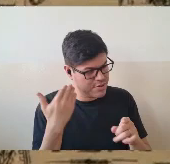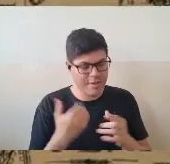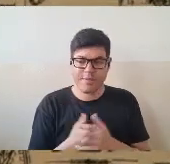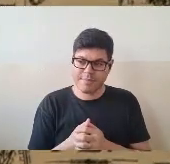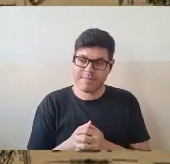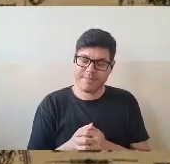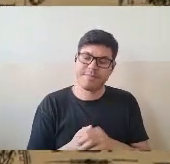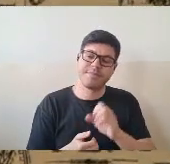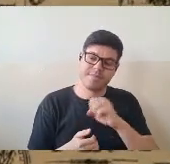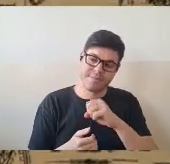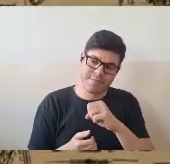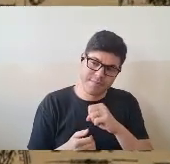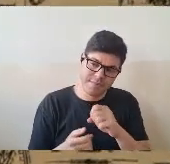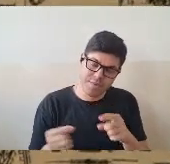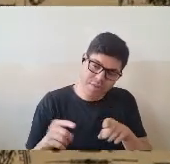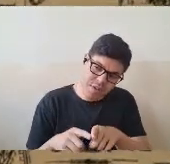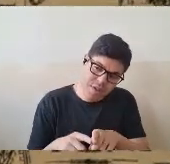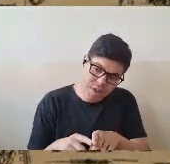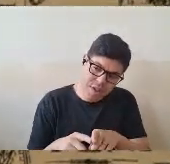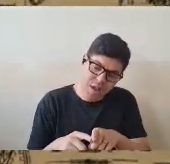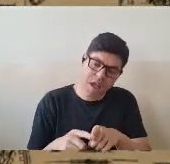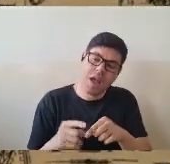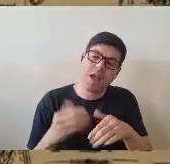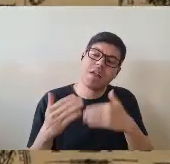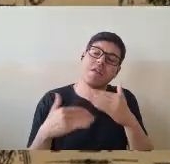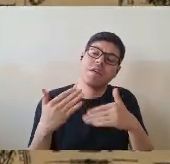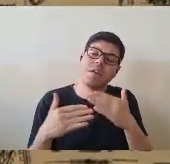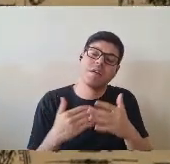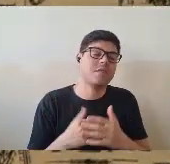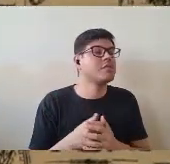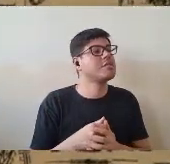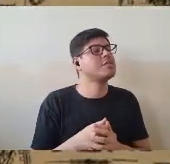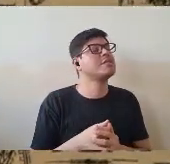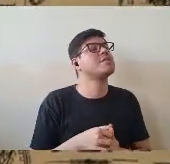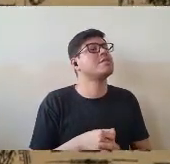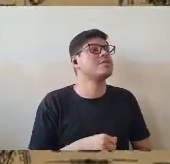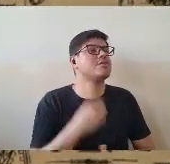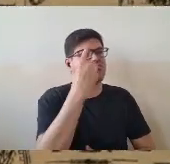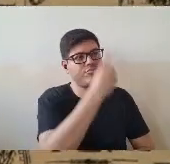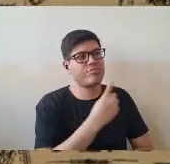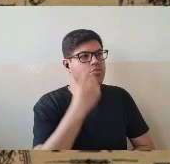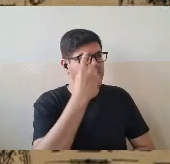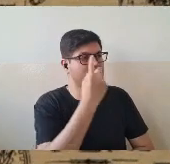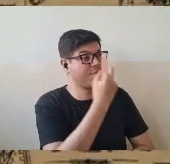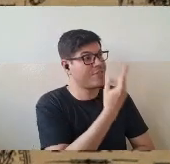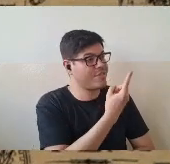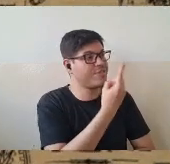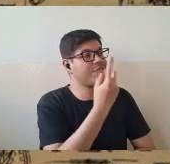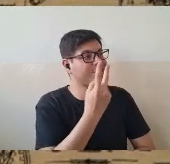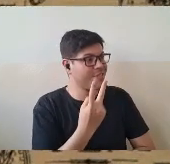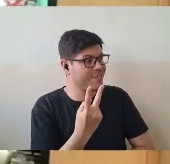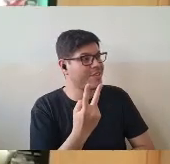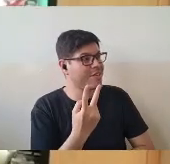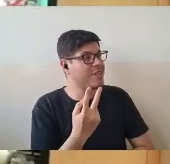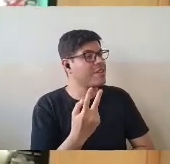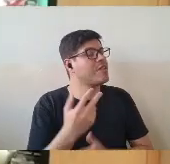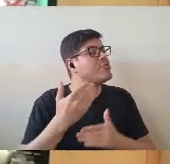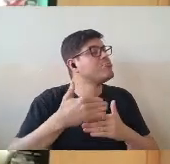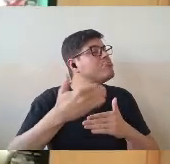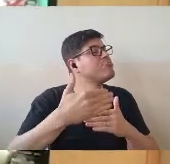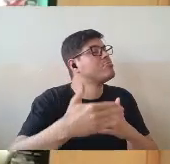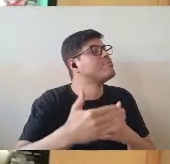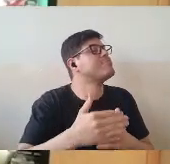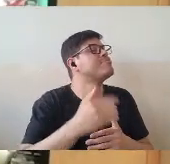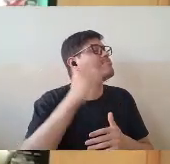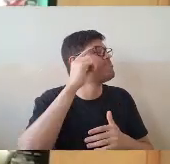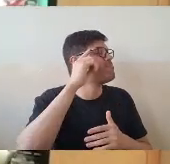depois de 12 horas o Bezetacil entra em ação. E fica durante 21 dias. Eu falava que era um mês, eu estou falando errado. Né? Não, 21 dias. 21